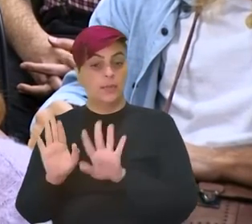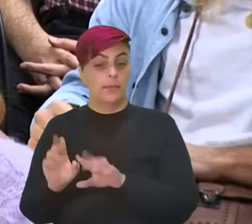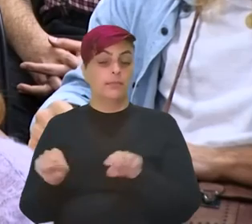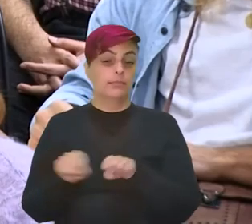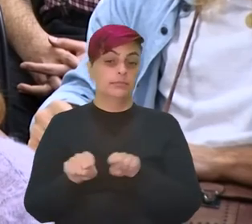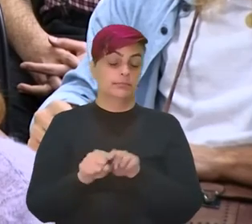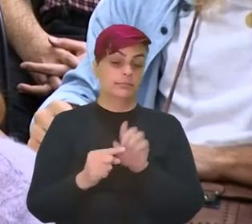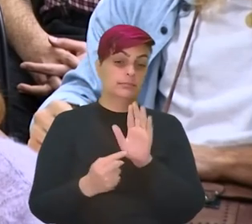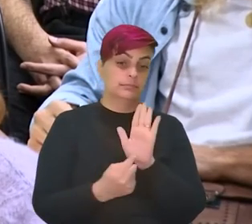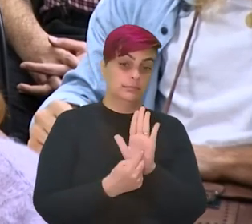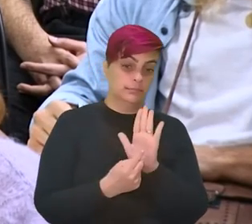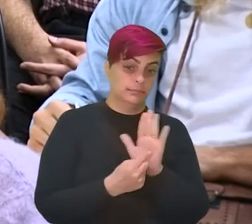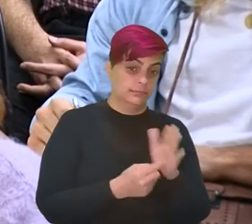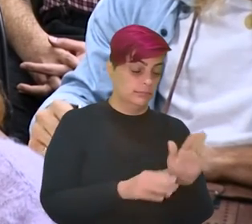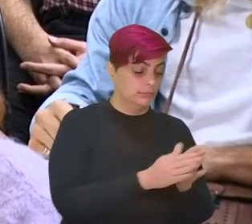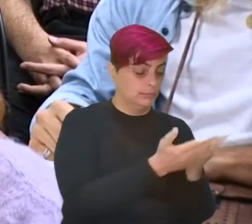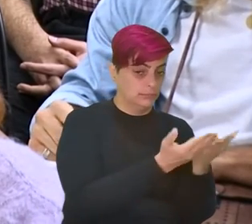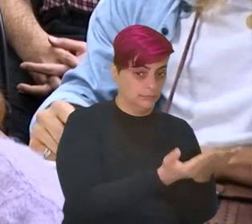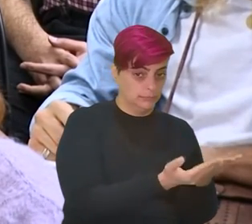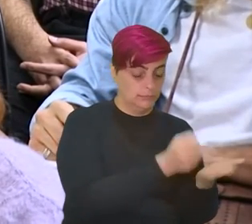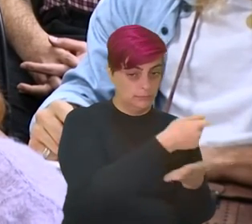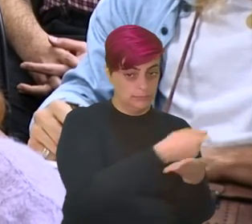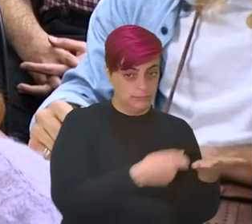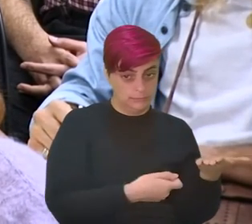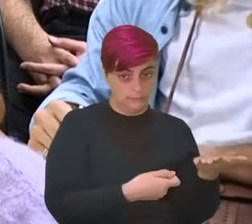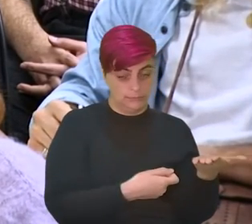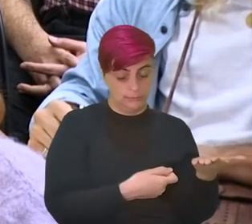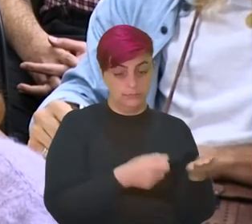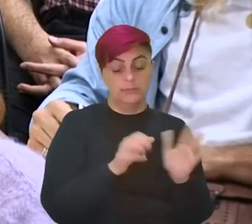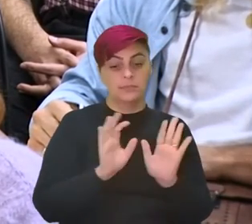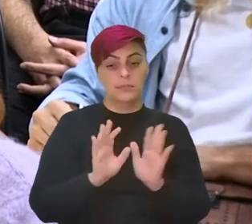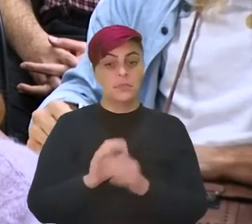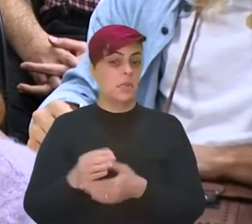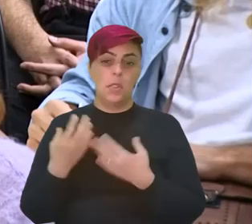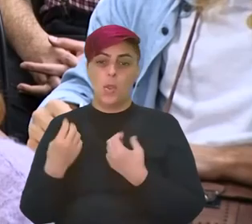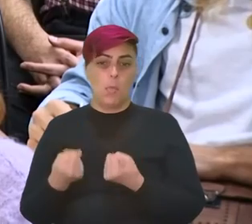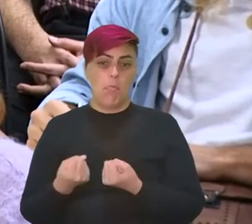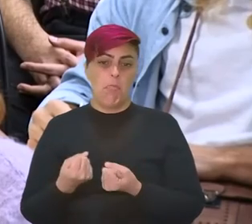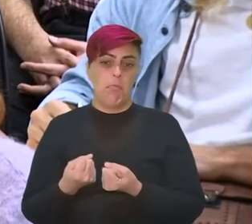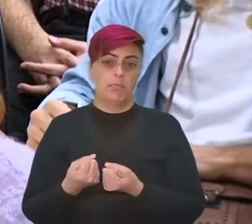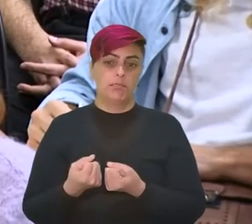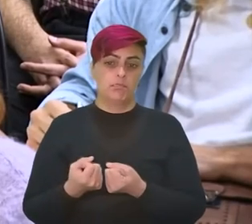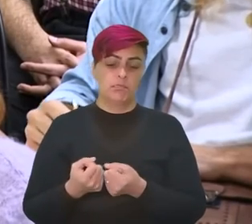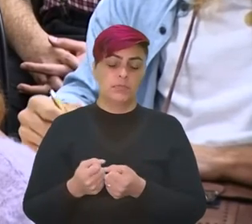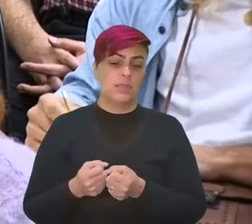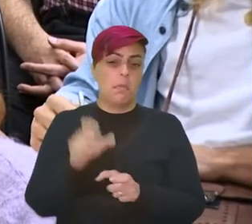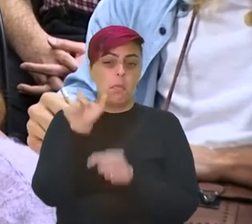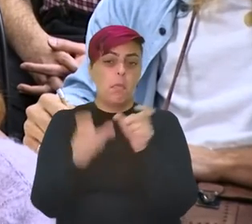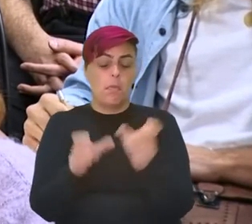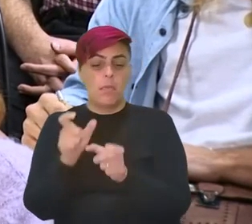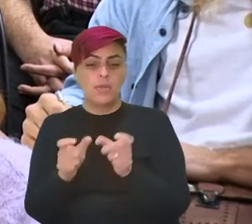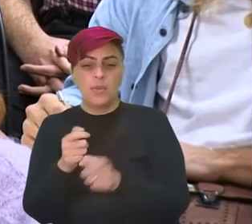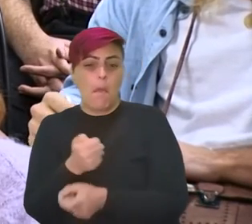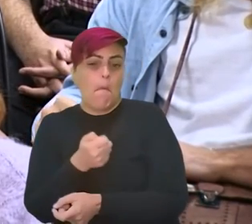Malinowski, ele ainda é admitido no texto. Ele é ignorado, ele é ignorado. Poucas pessoas